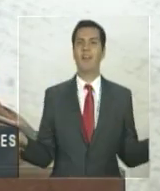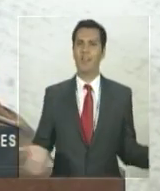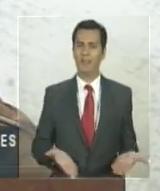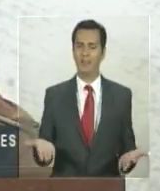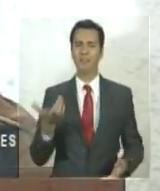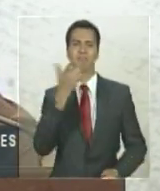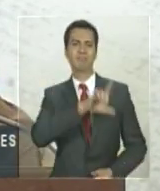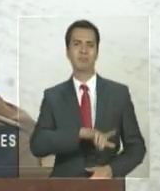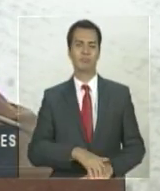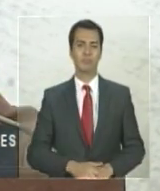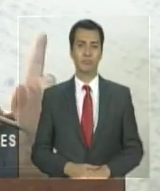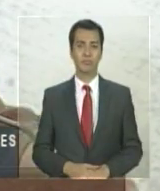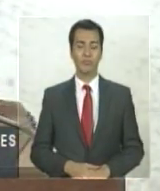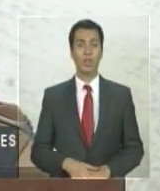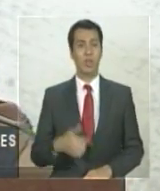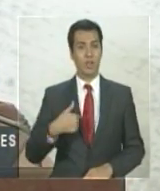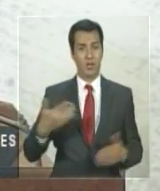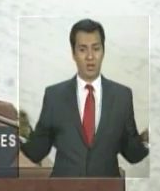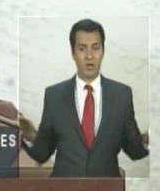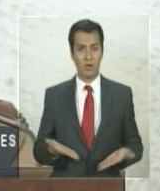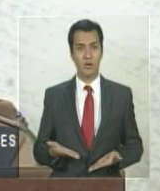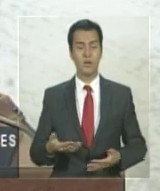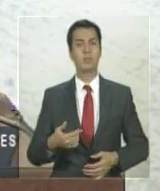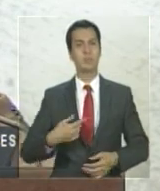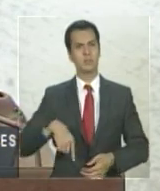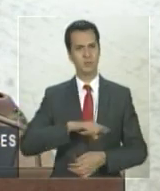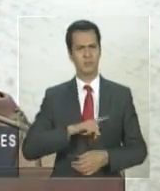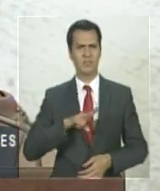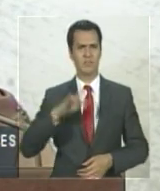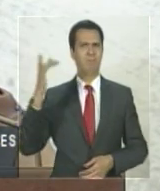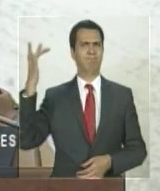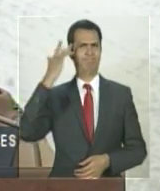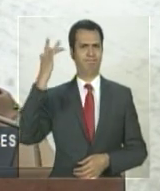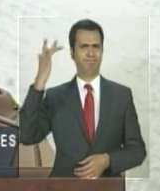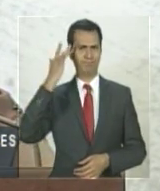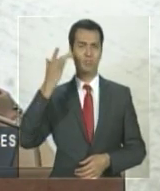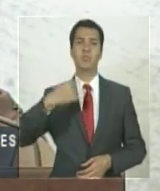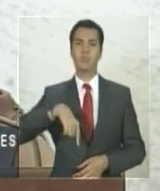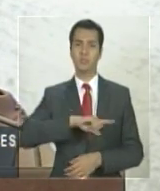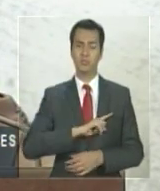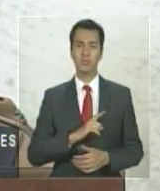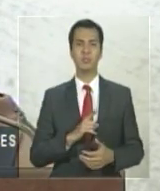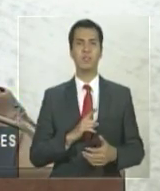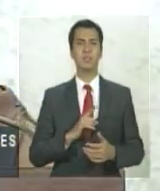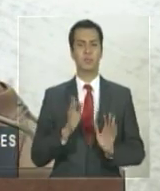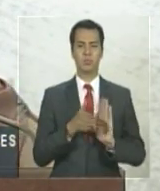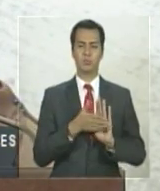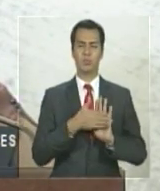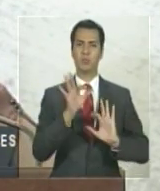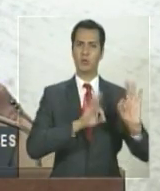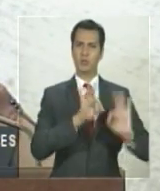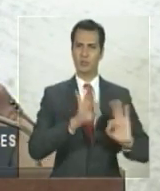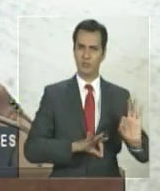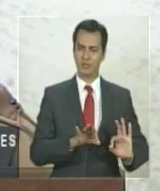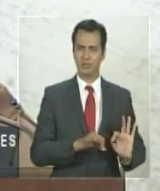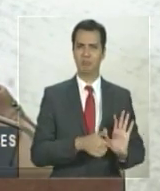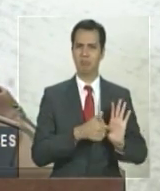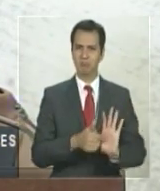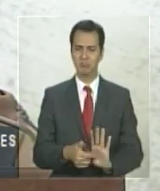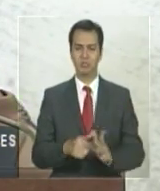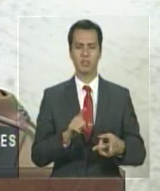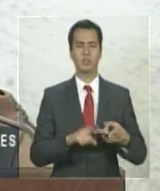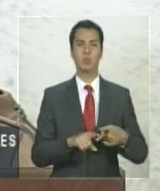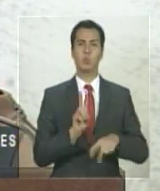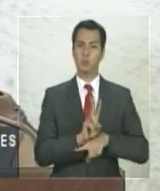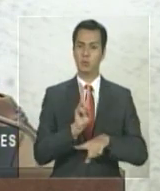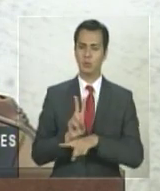agora, nós estaremos cada vez mais capacitados a apresentar melhores projetos, monitorar esses projetos